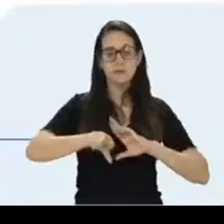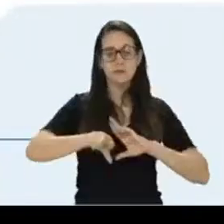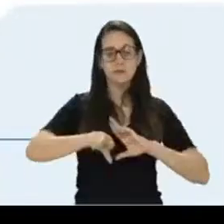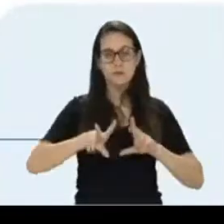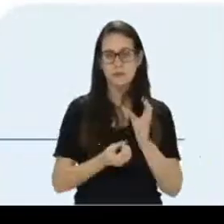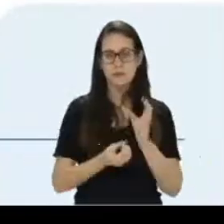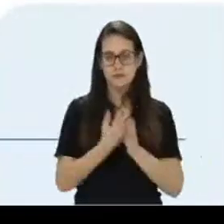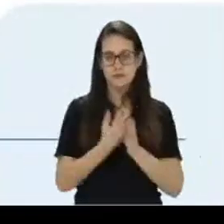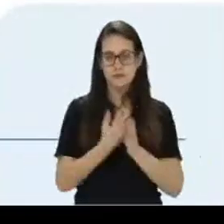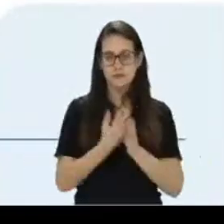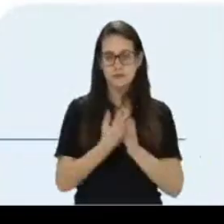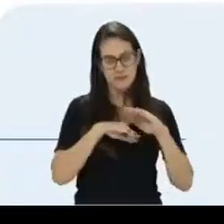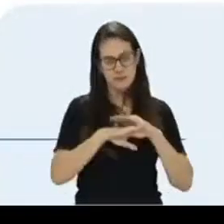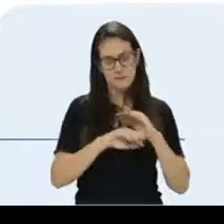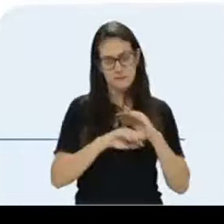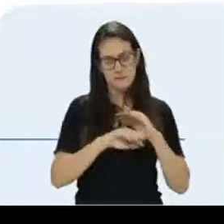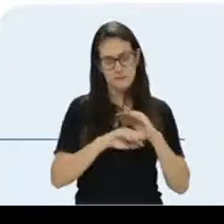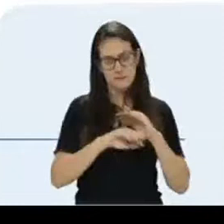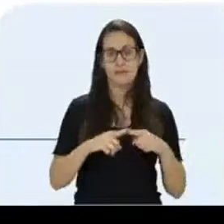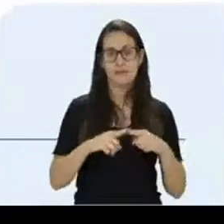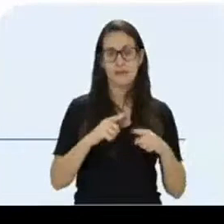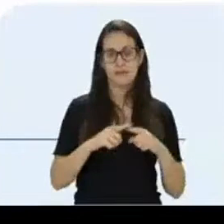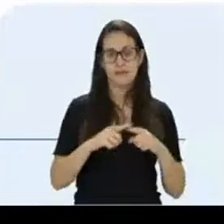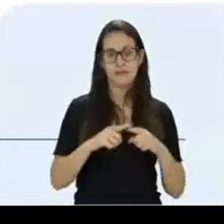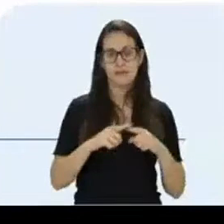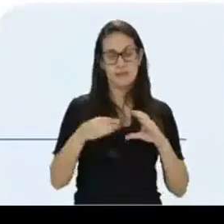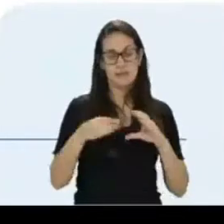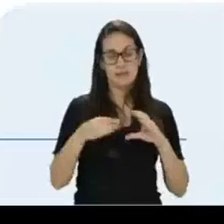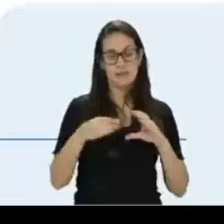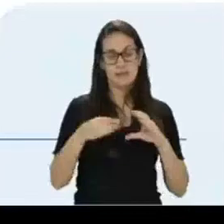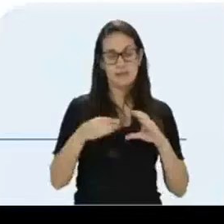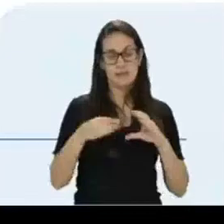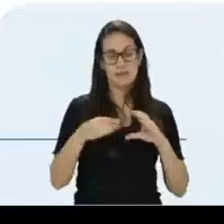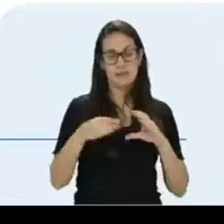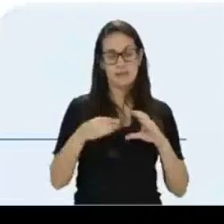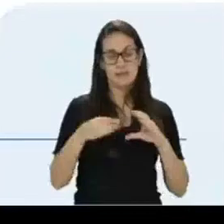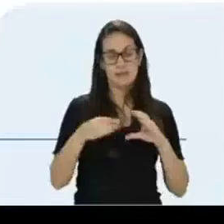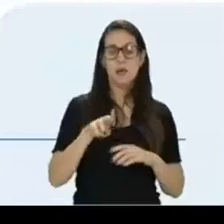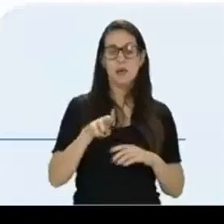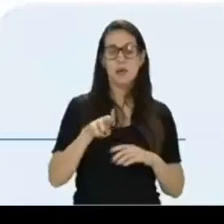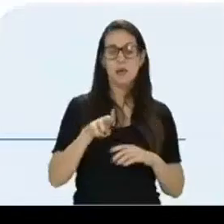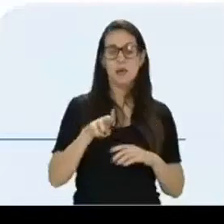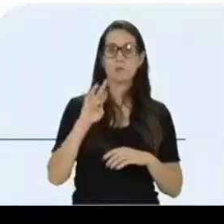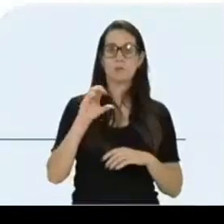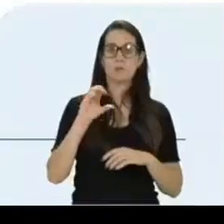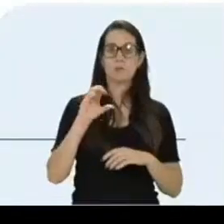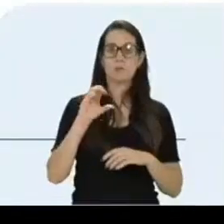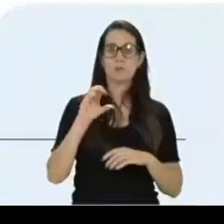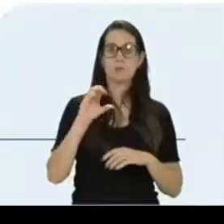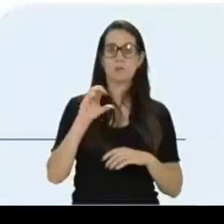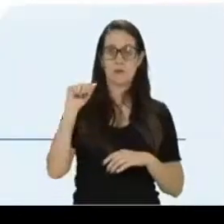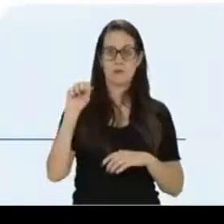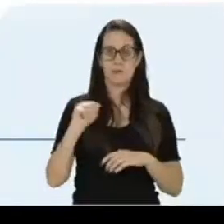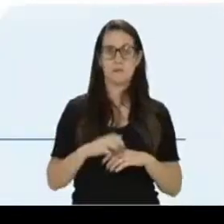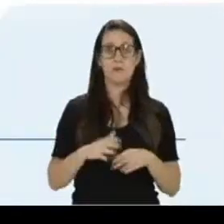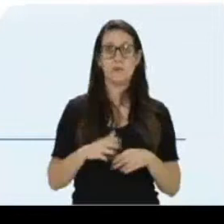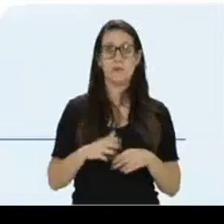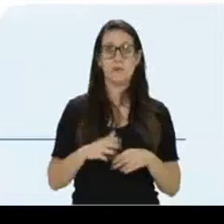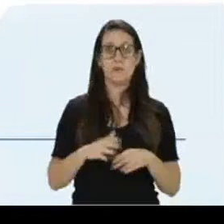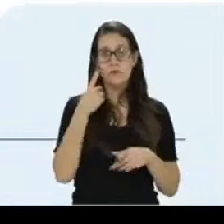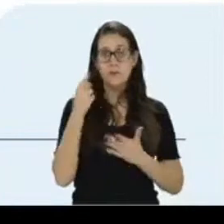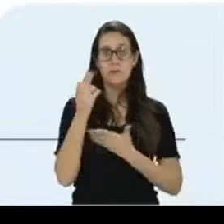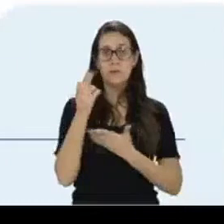compostos que eles produzem, já que eles são células autotróficas. Então, observando aqui, olha só, nessa imagem eu